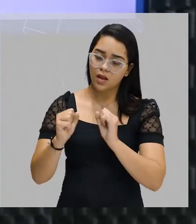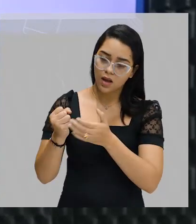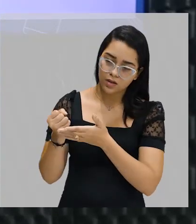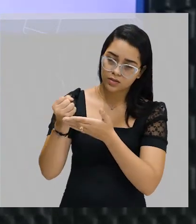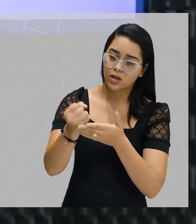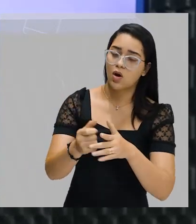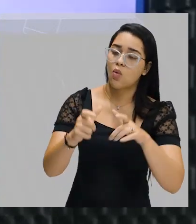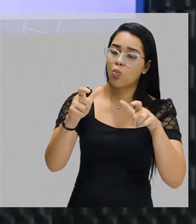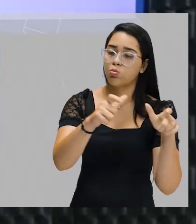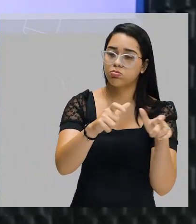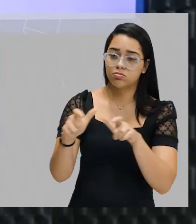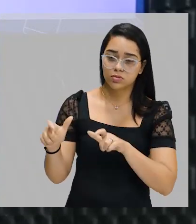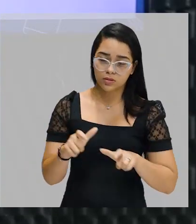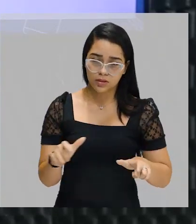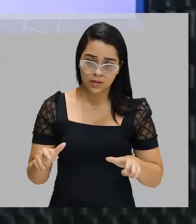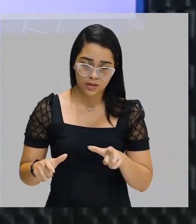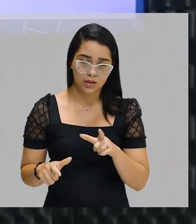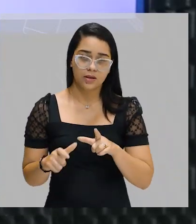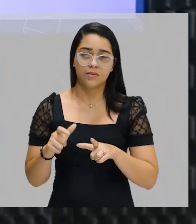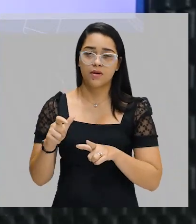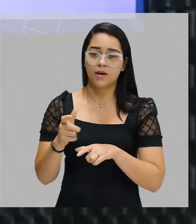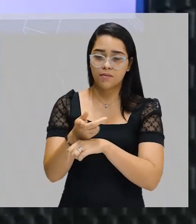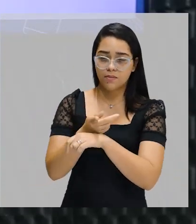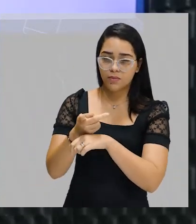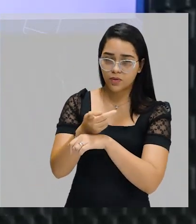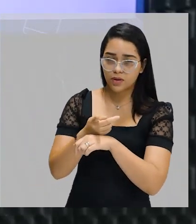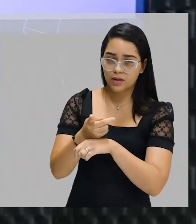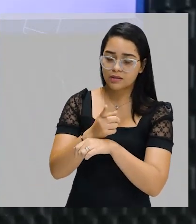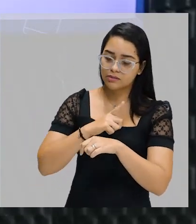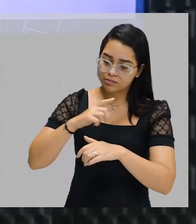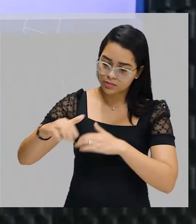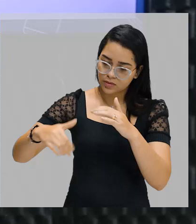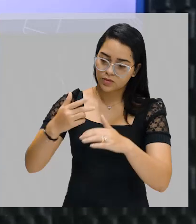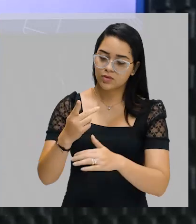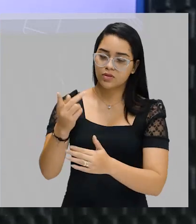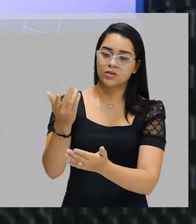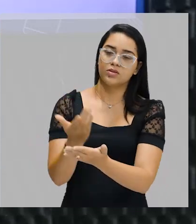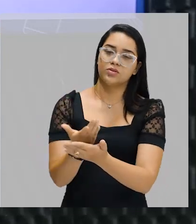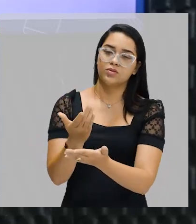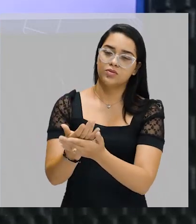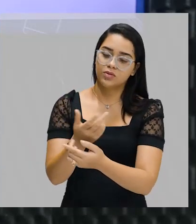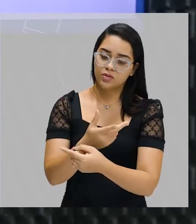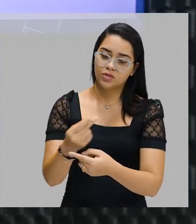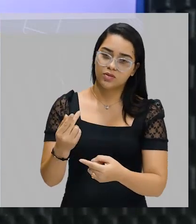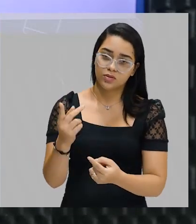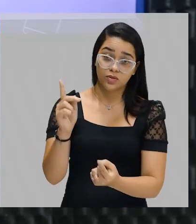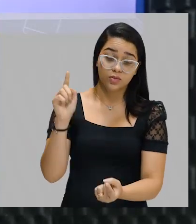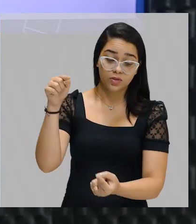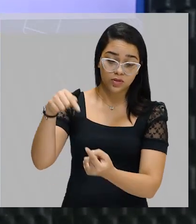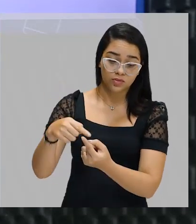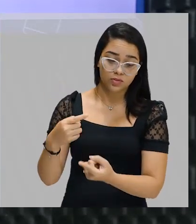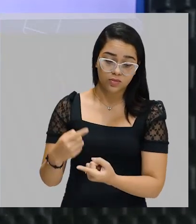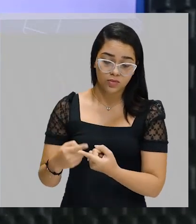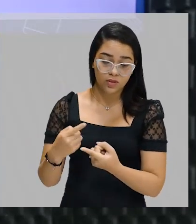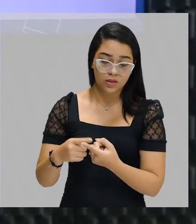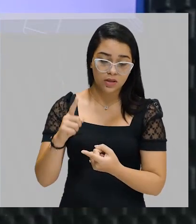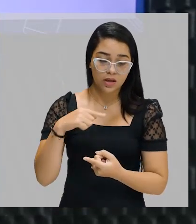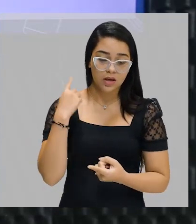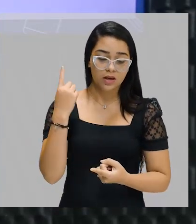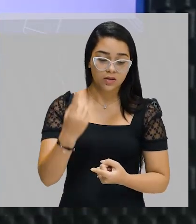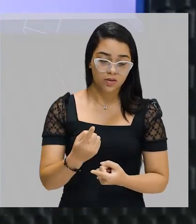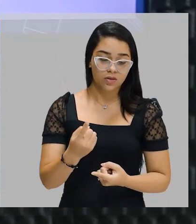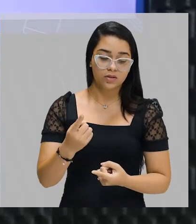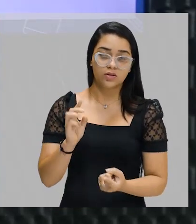ajudar, onde tu tiver, buscar a plataforma para dar aquele up nos teus estudos e alcançar os teus objetivos, porque essa é a